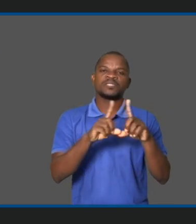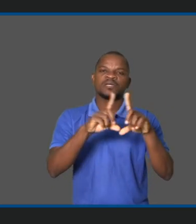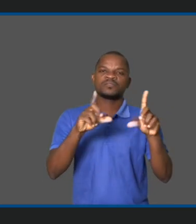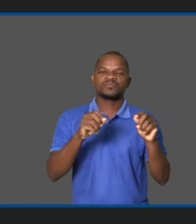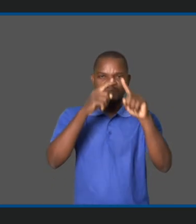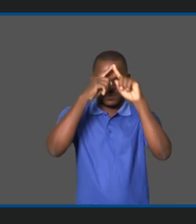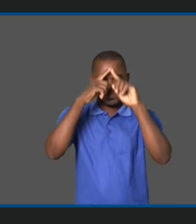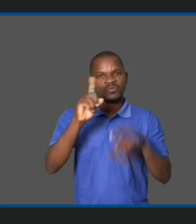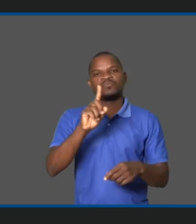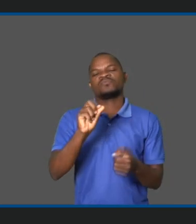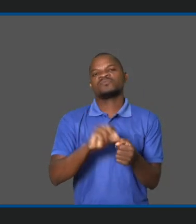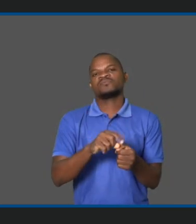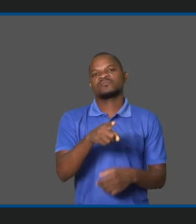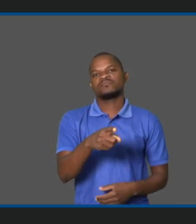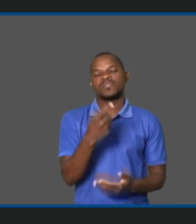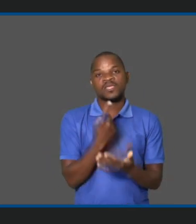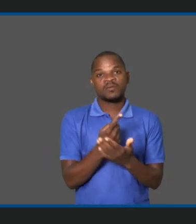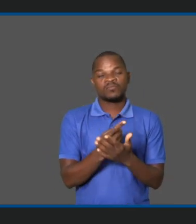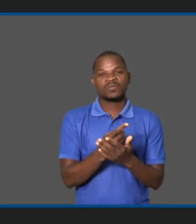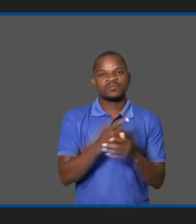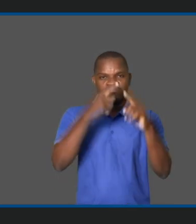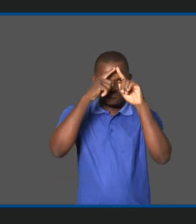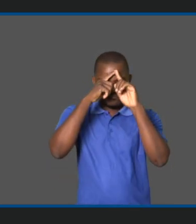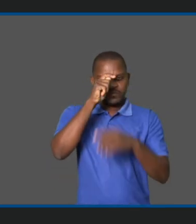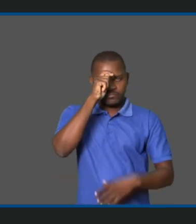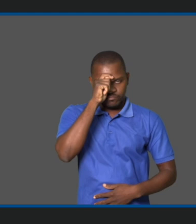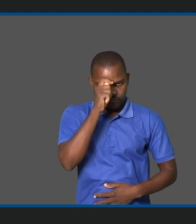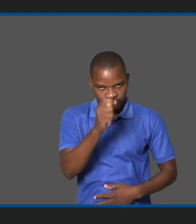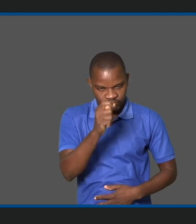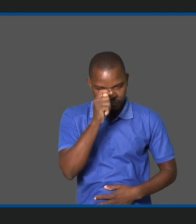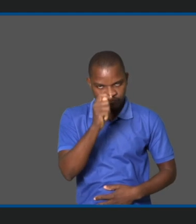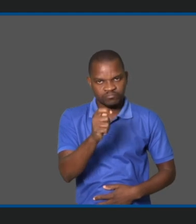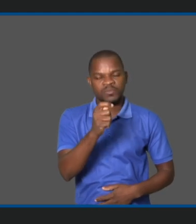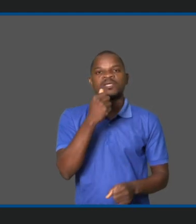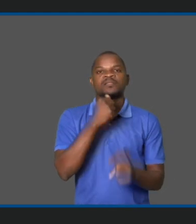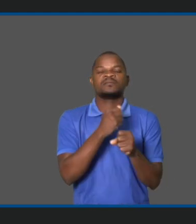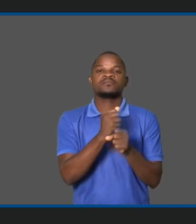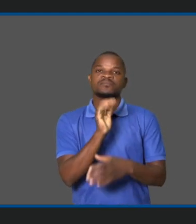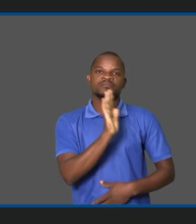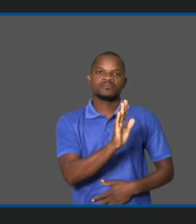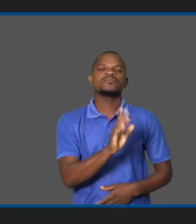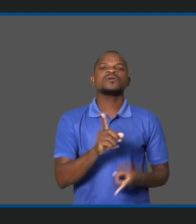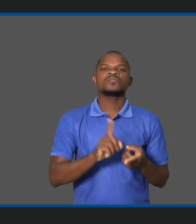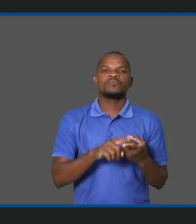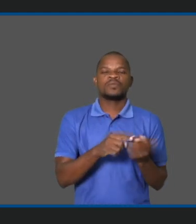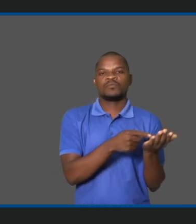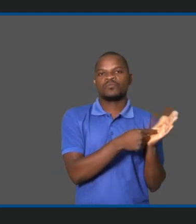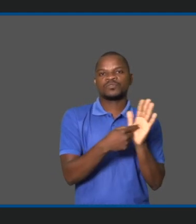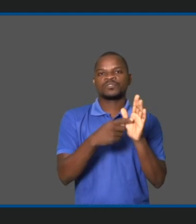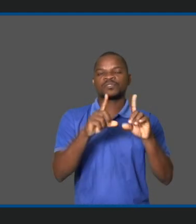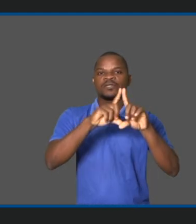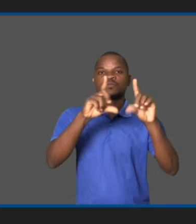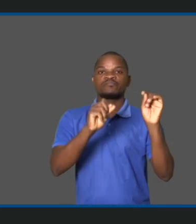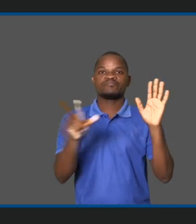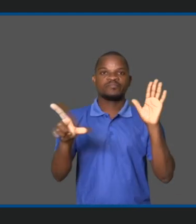fardamento que eles usam no sentido de fazer valer a lei. Porque tem instituições de justiça, se